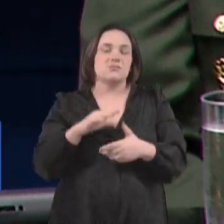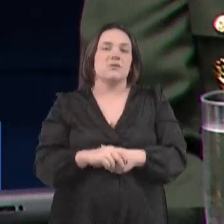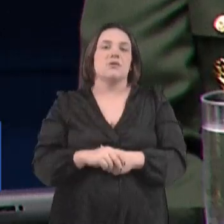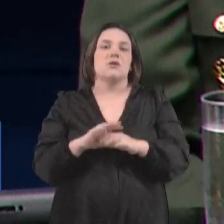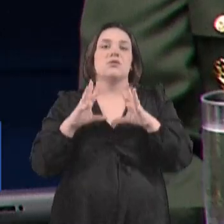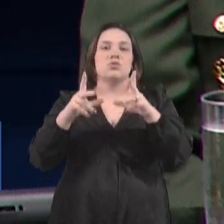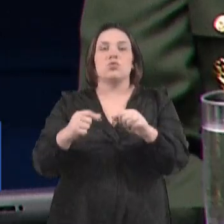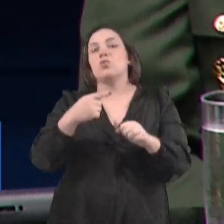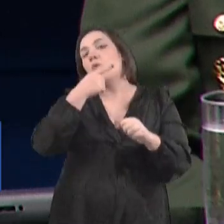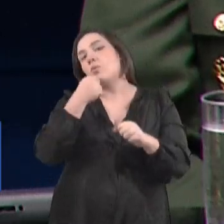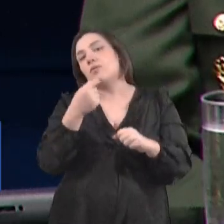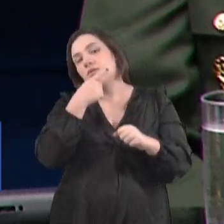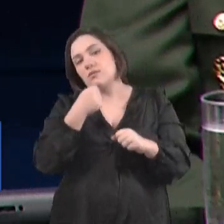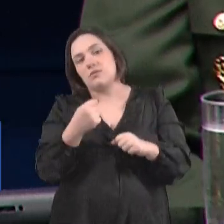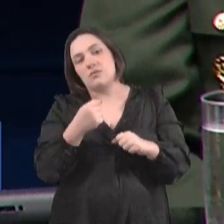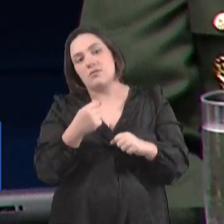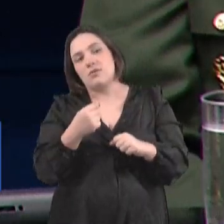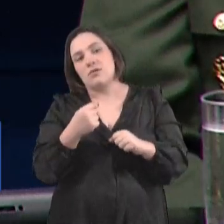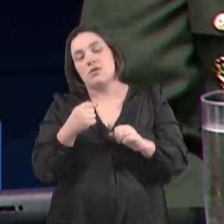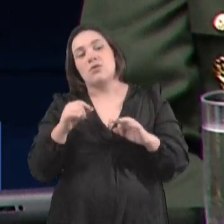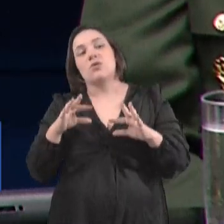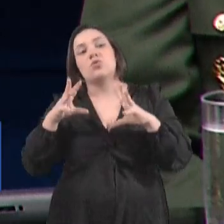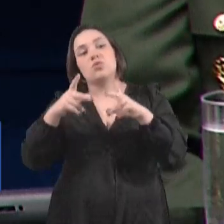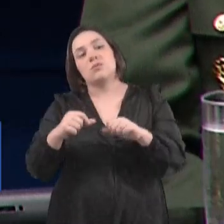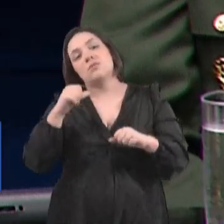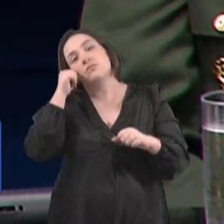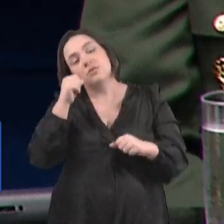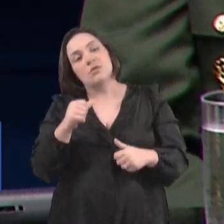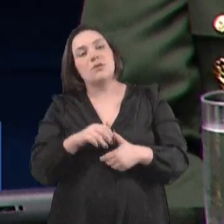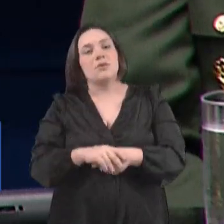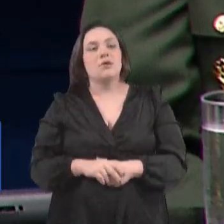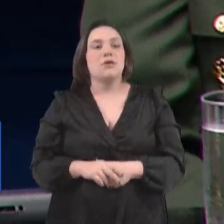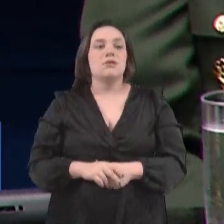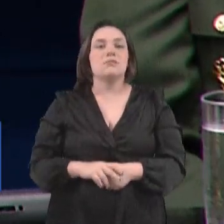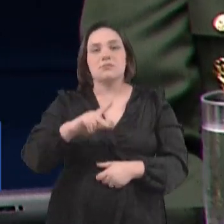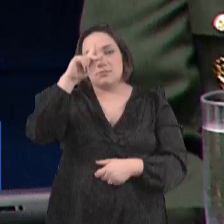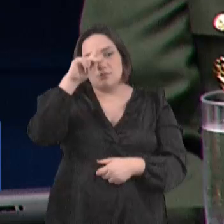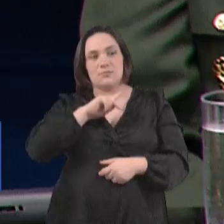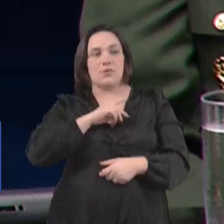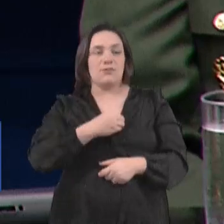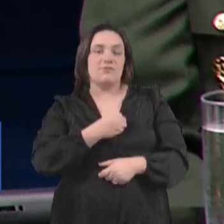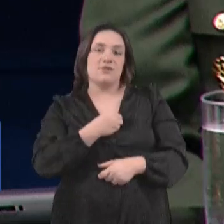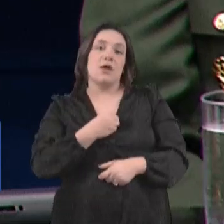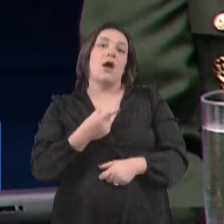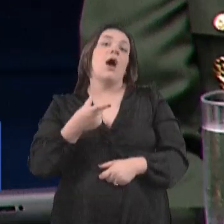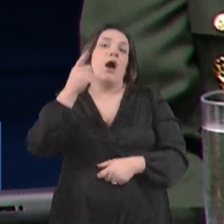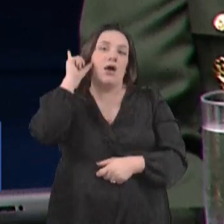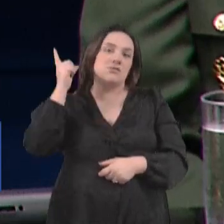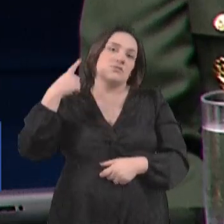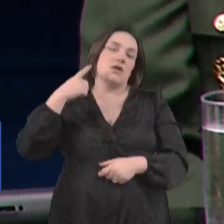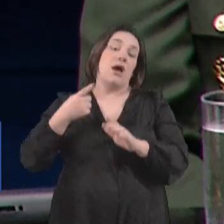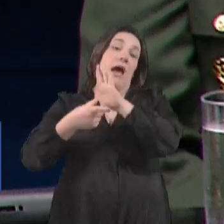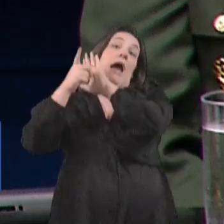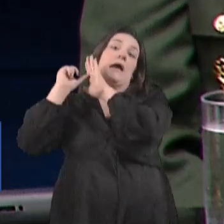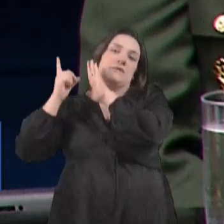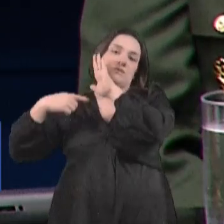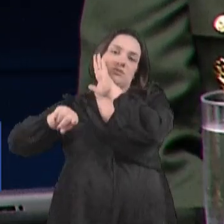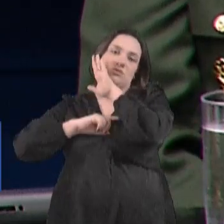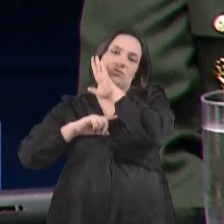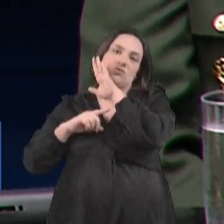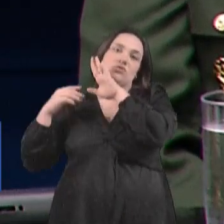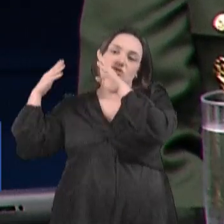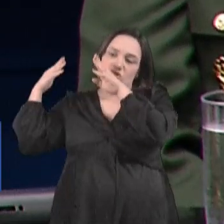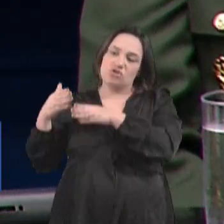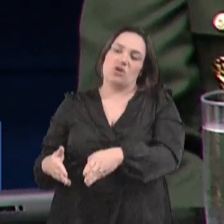todos aqueles homens, a todas aquelas mulheres que nos antecederam, desbravaram